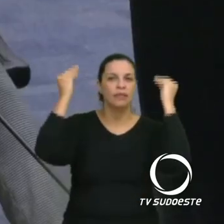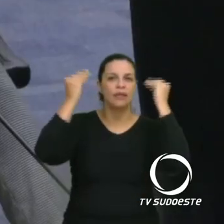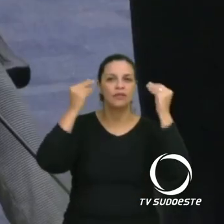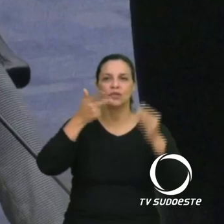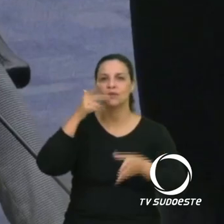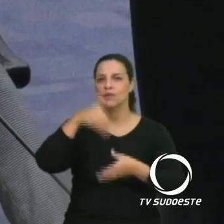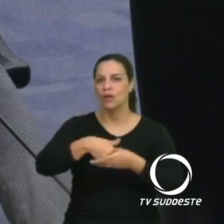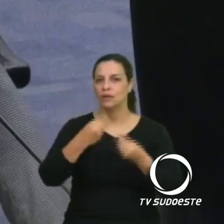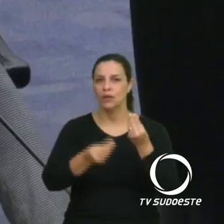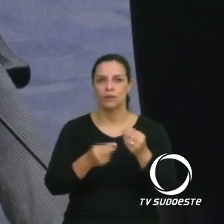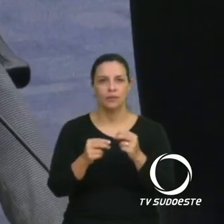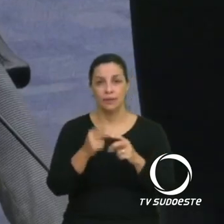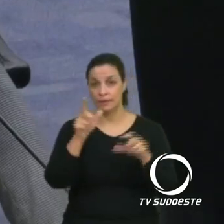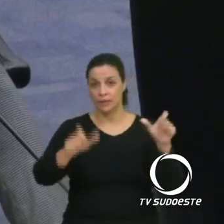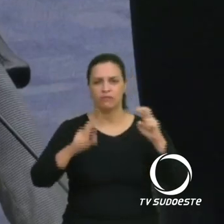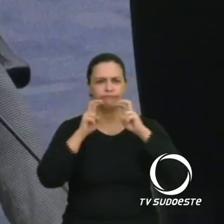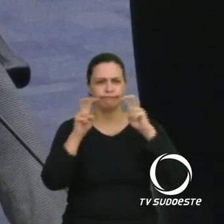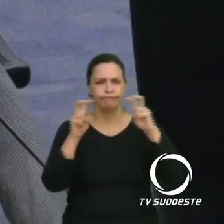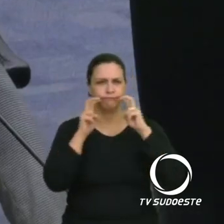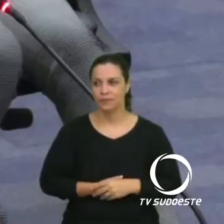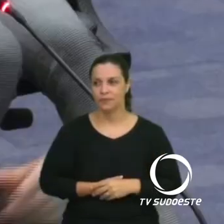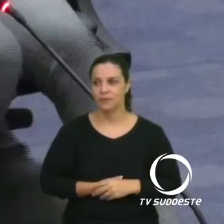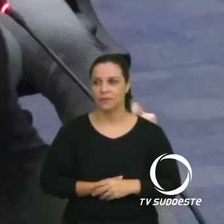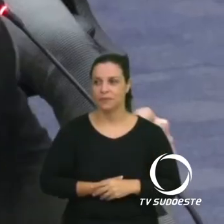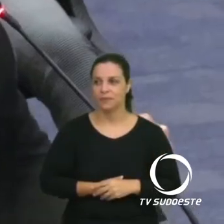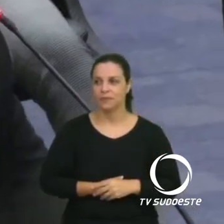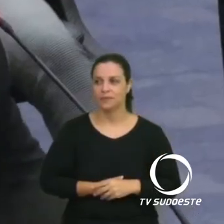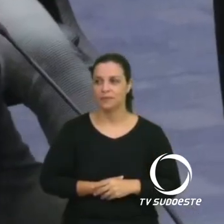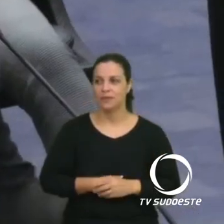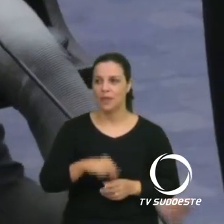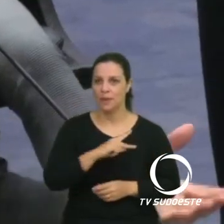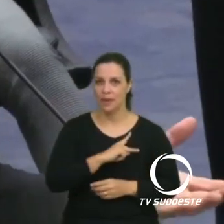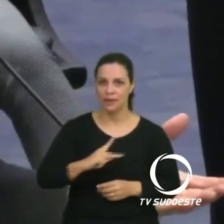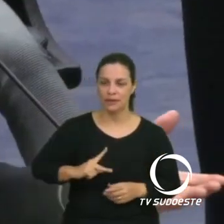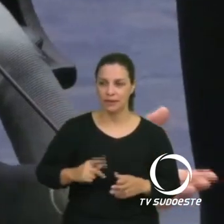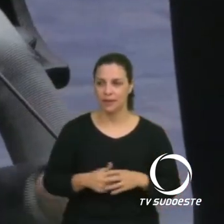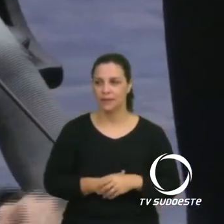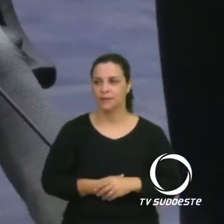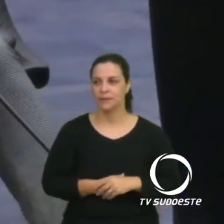União Brasil, teve dificuldade para votar. Senhor presidente...